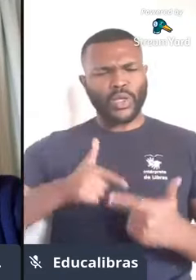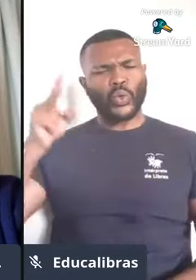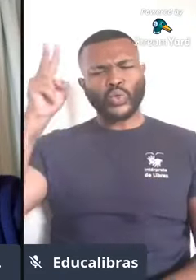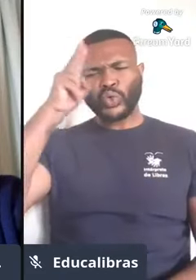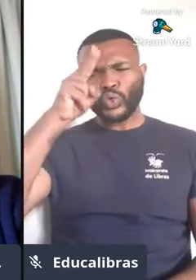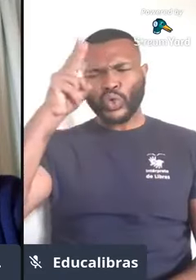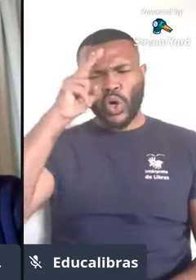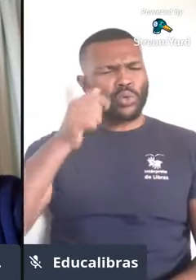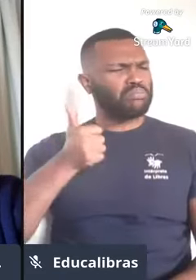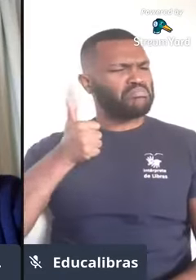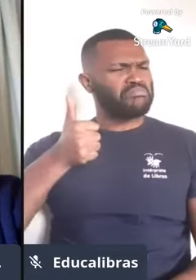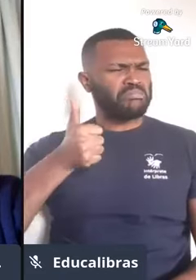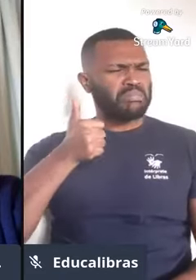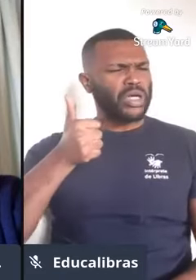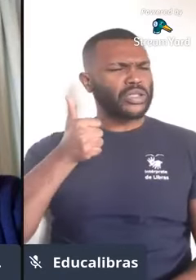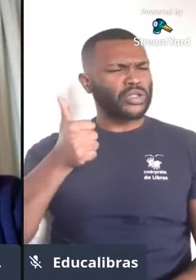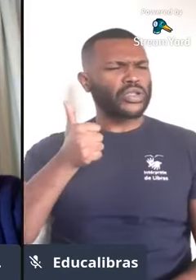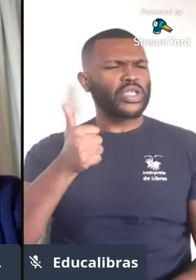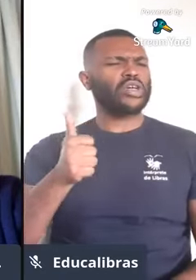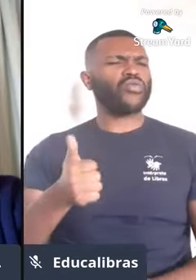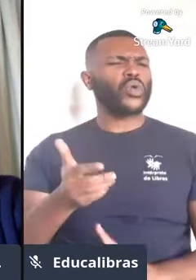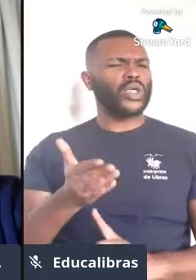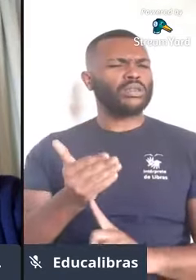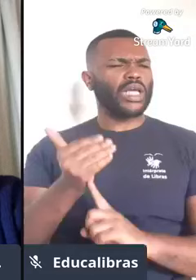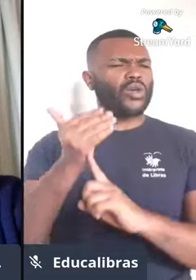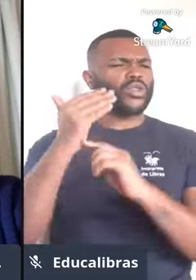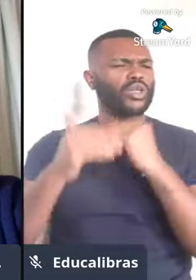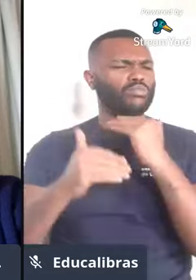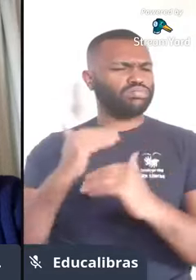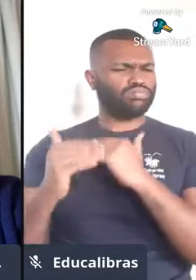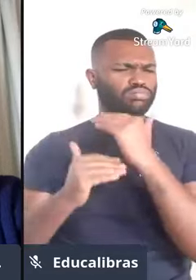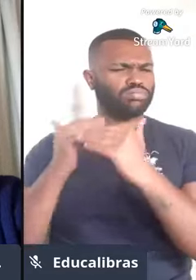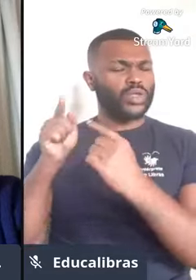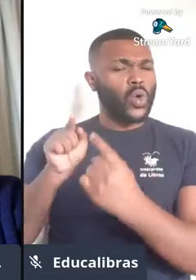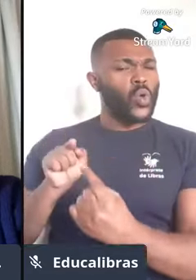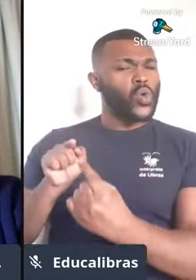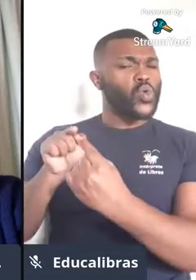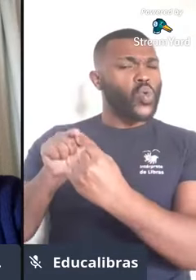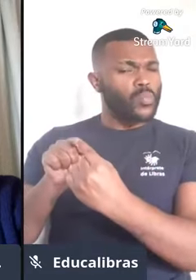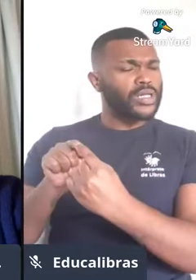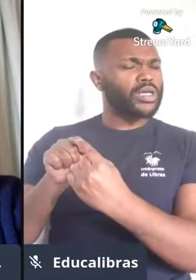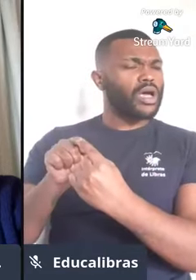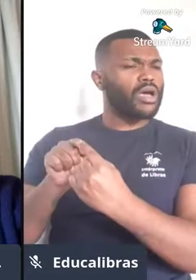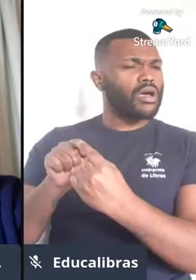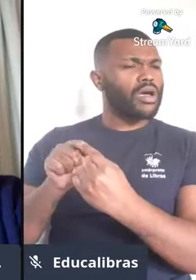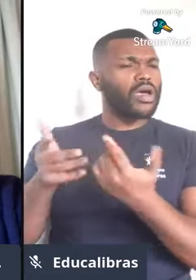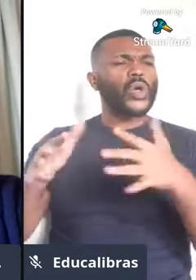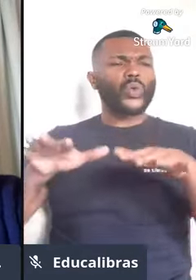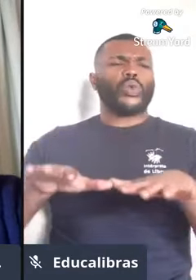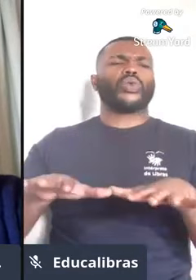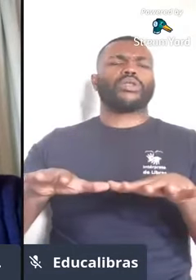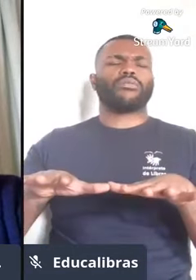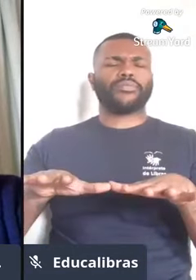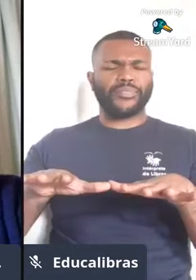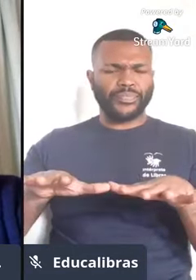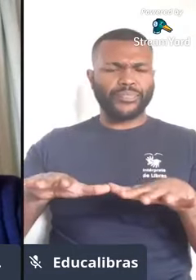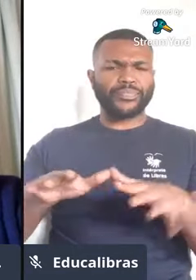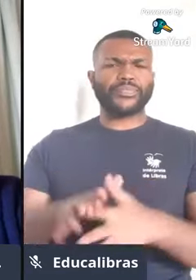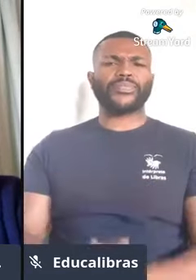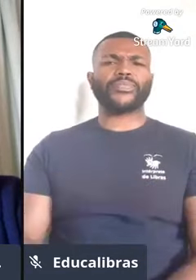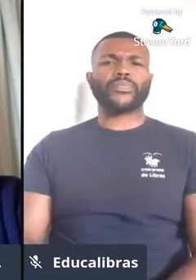positivo no desenvolvimento de tecnologias voltadas para a questão da inclusão. Eu